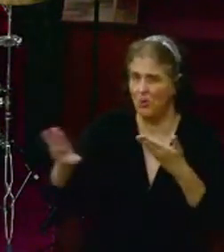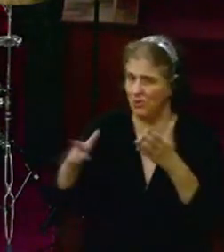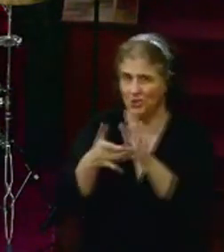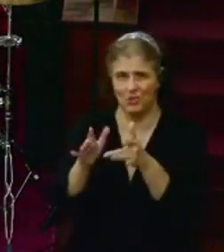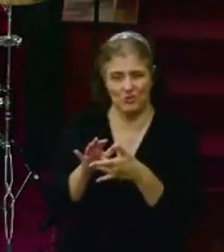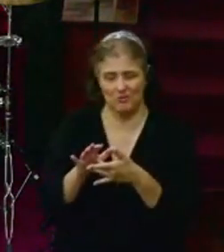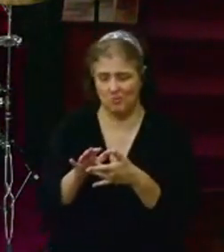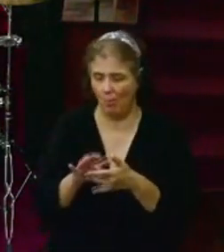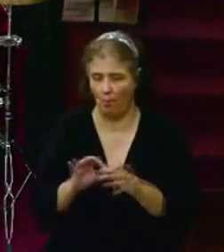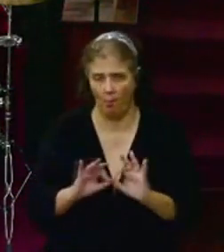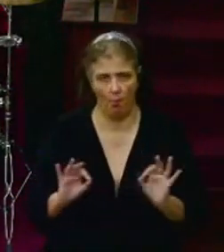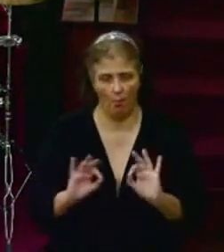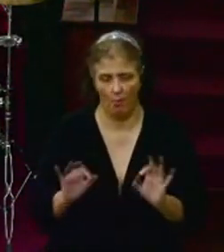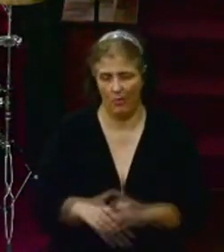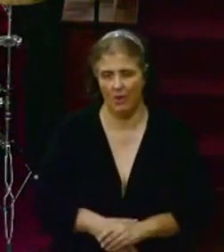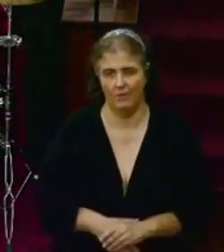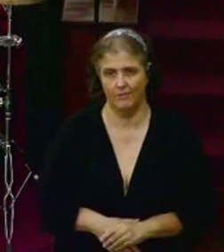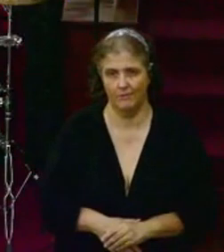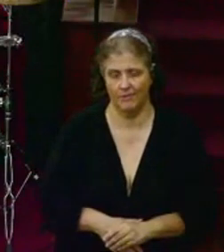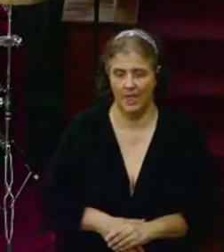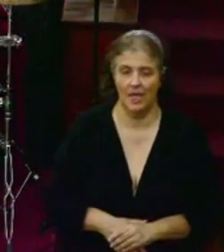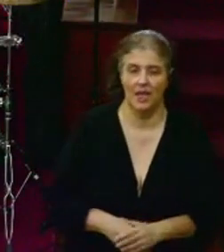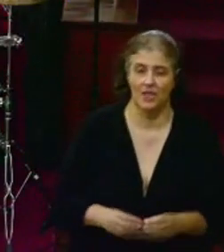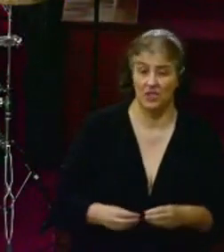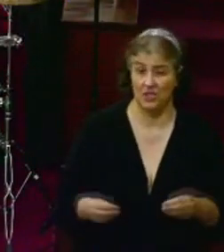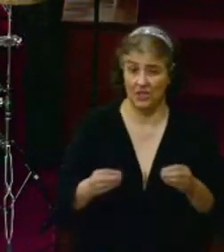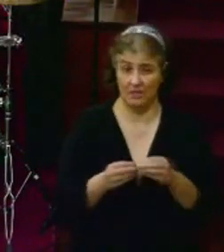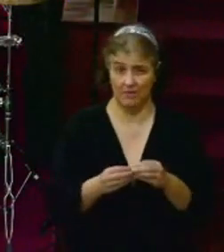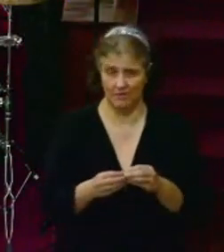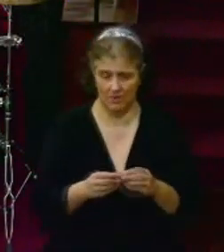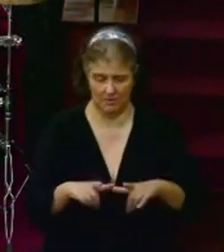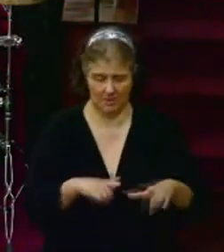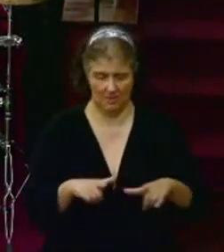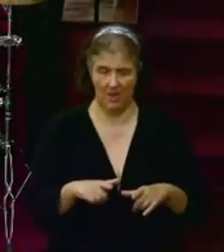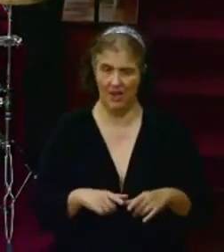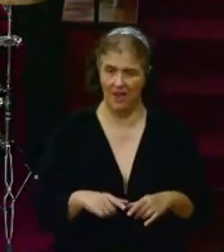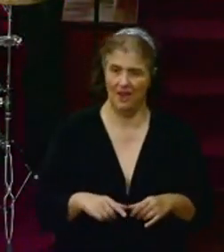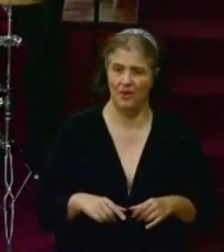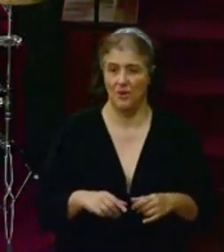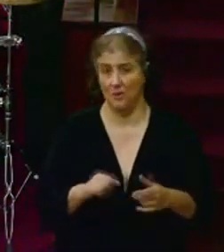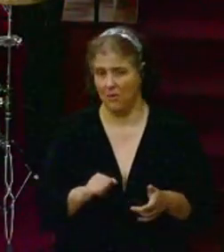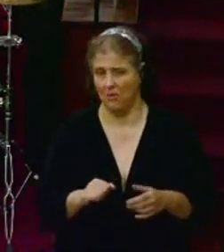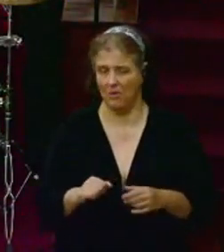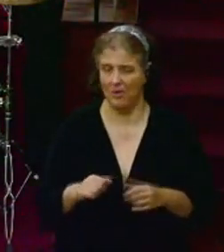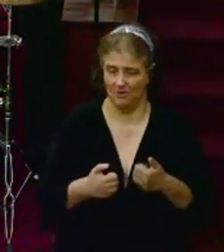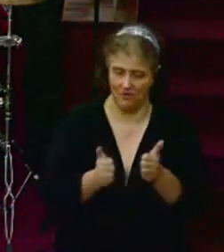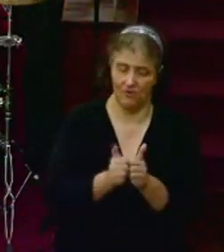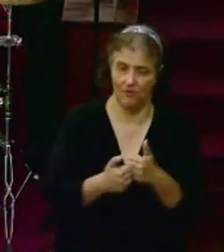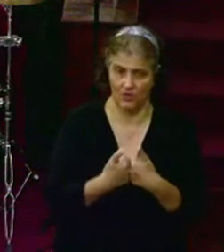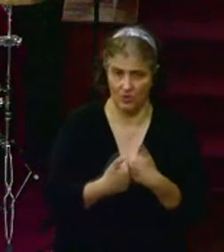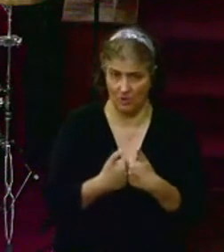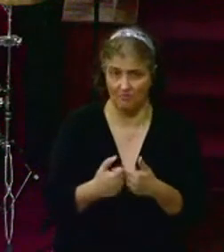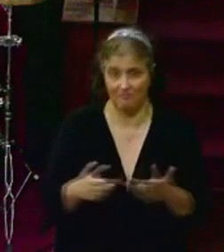Meritocracia, talvez na empresa funcione, entre os esportistas também, mas no reino de Deus